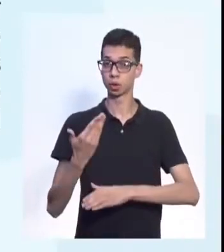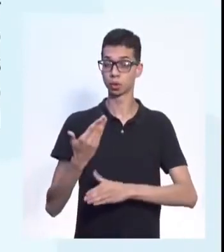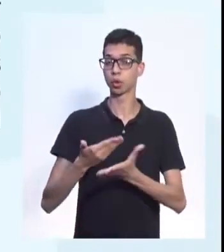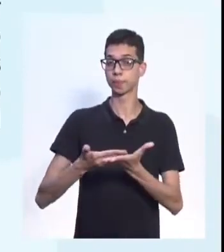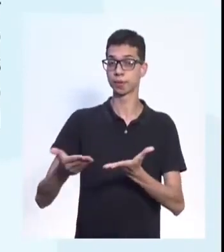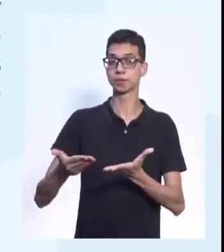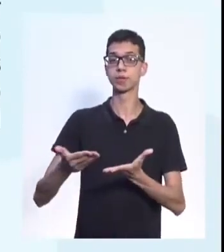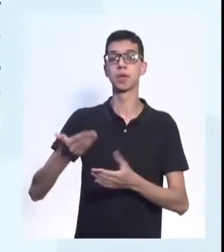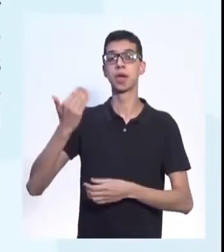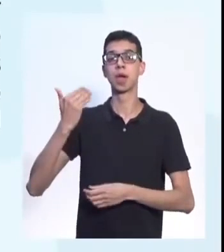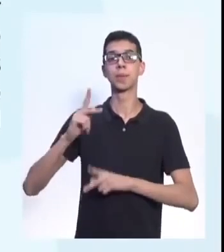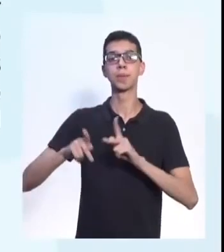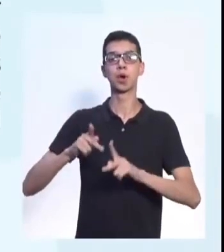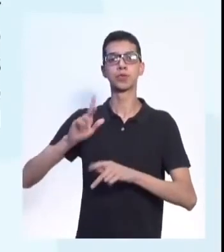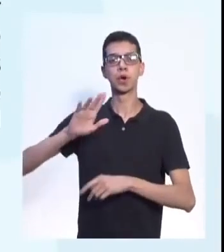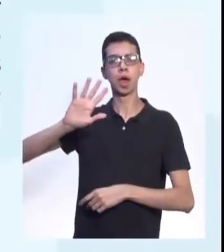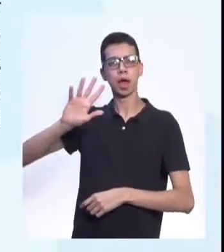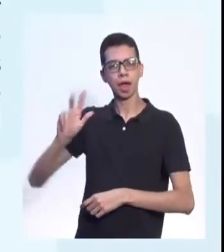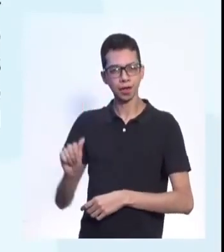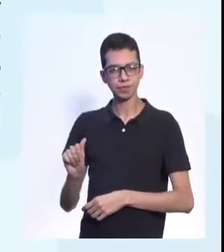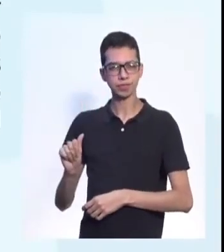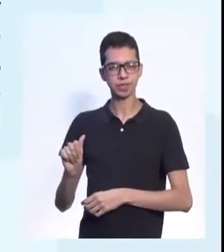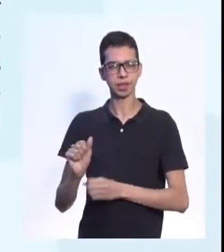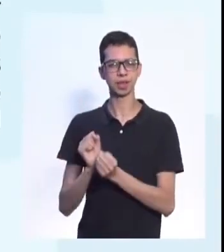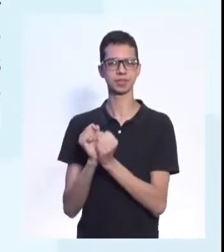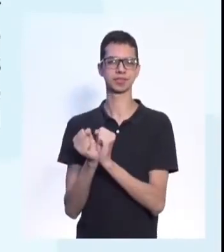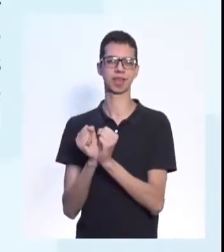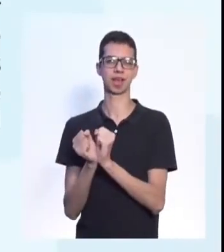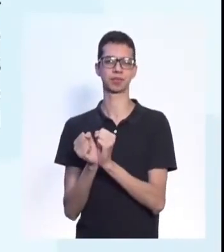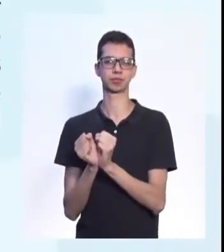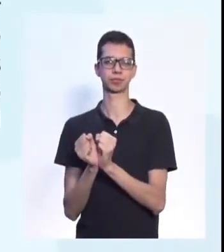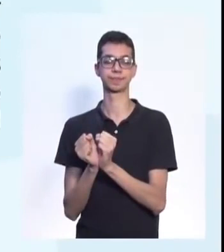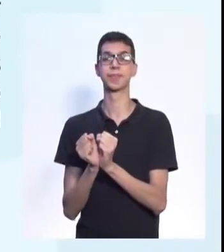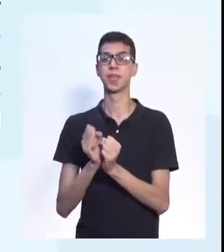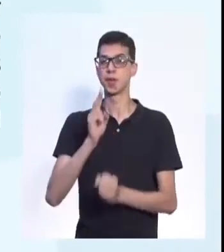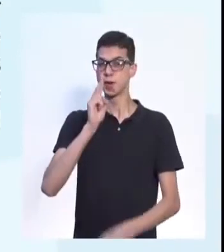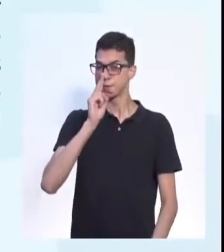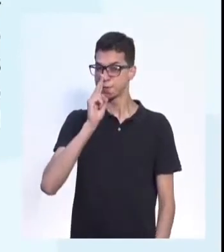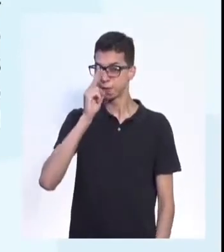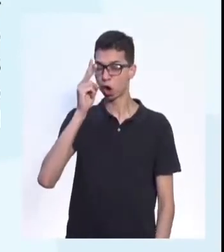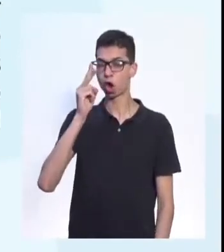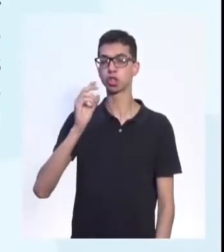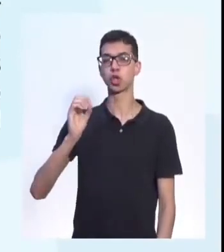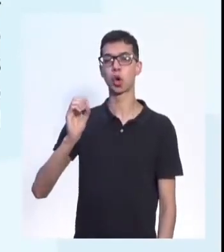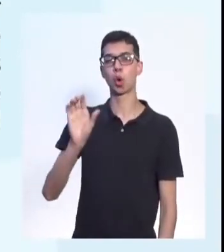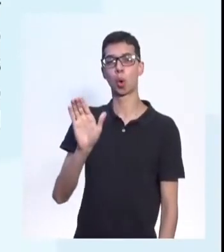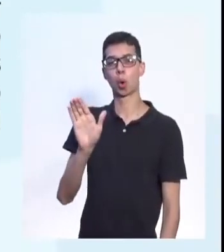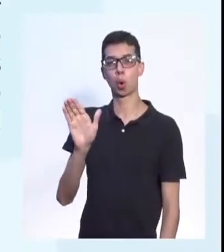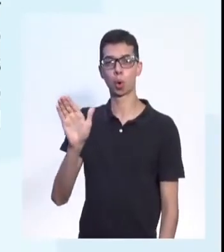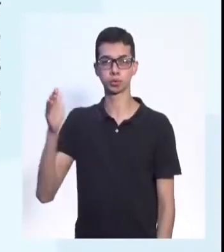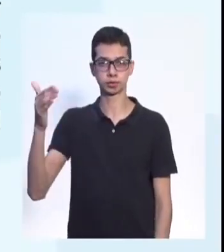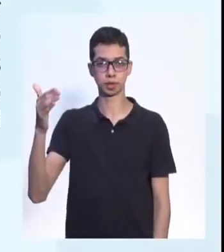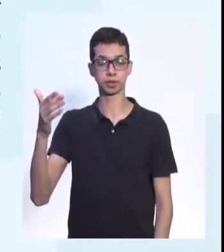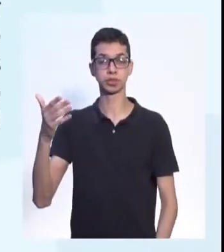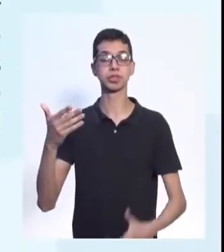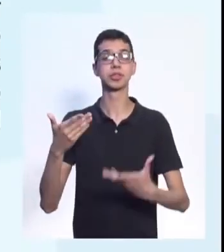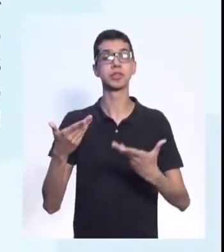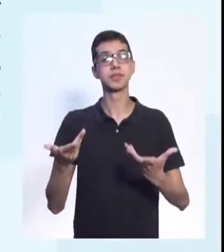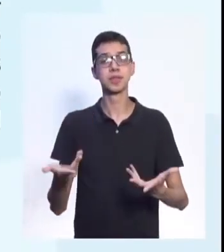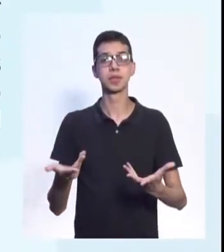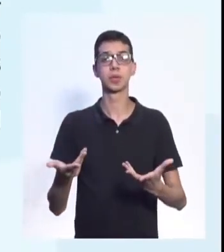africanos, porque deixou uma marca muito grande no mundo ocidental, tá? Então, os movimentos negros, eles